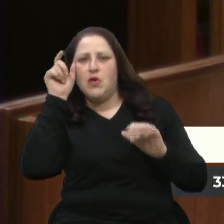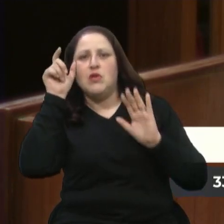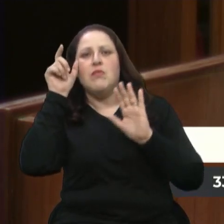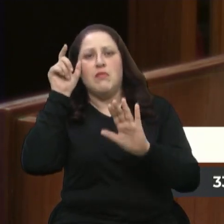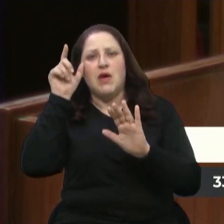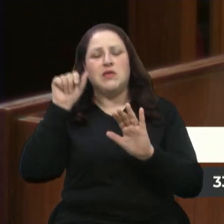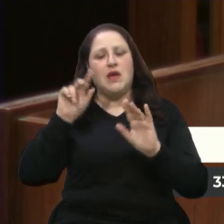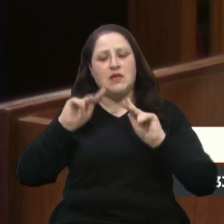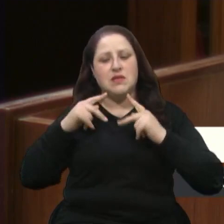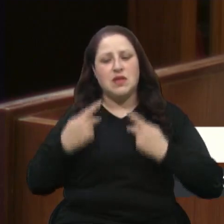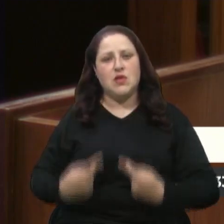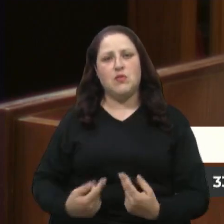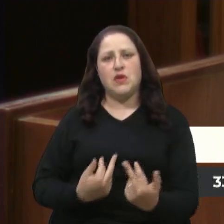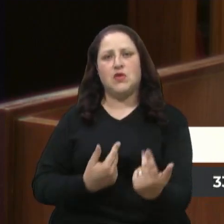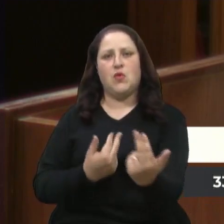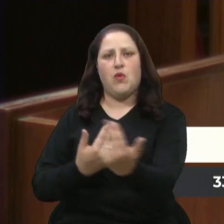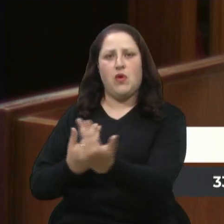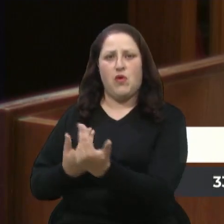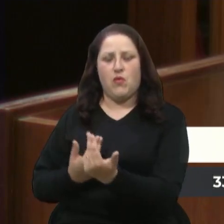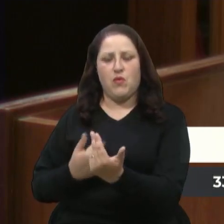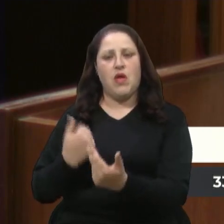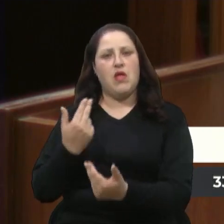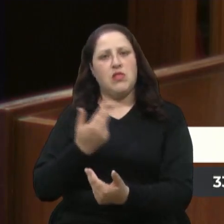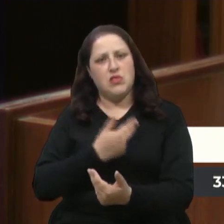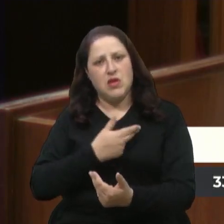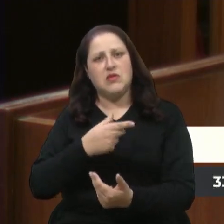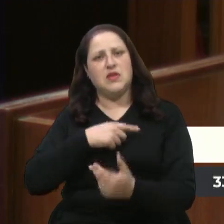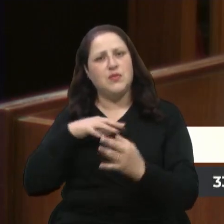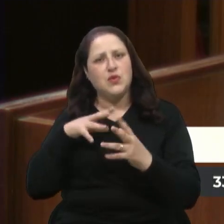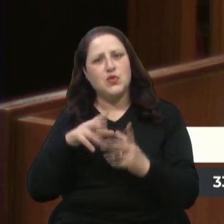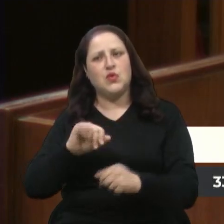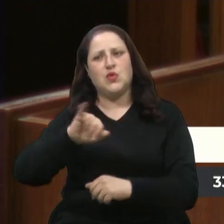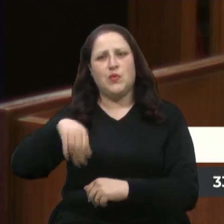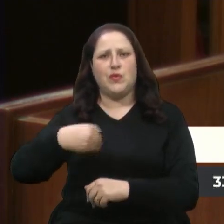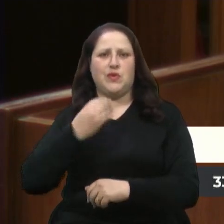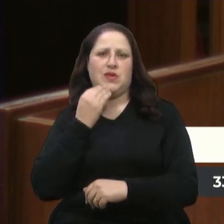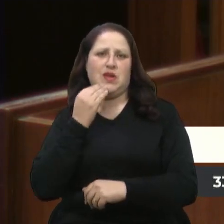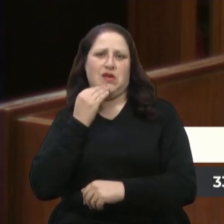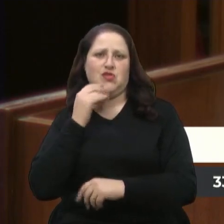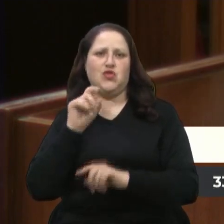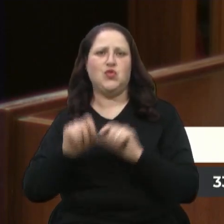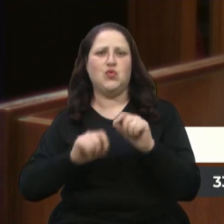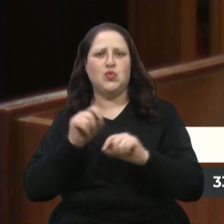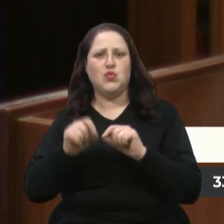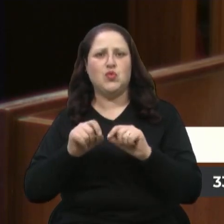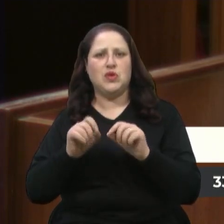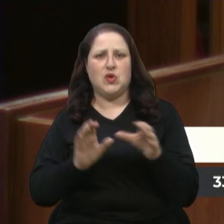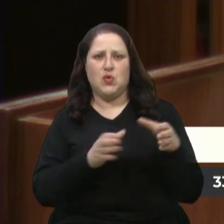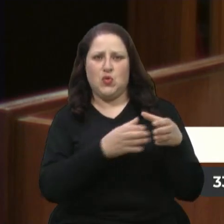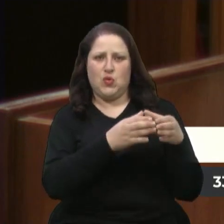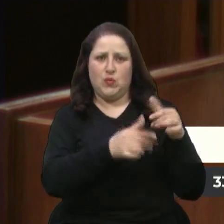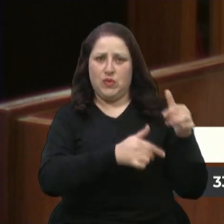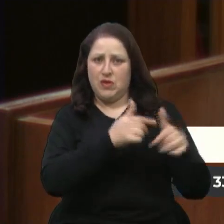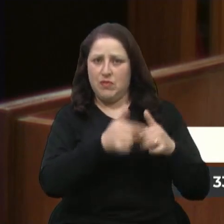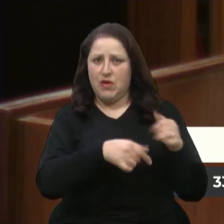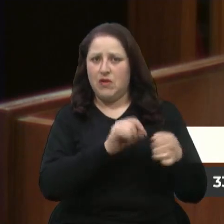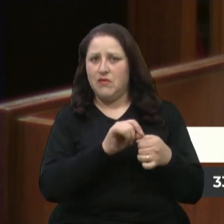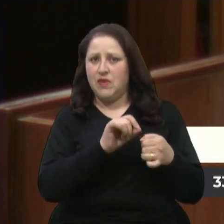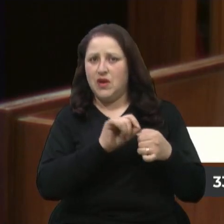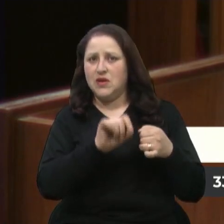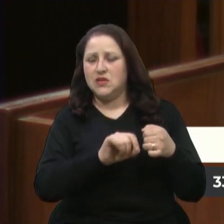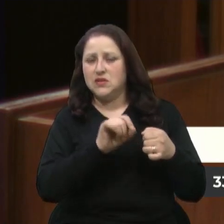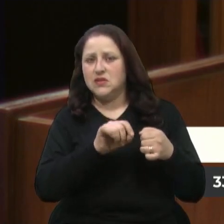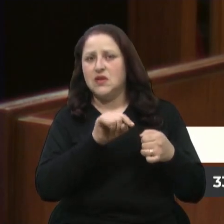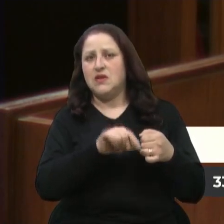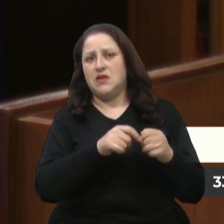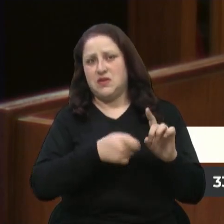nós. Então, assim, todos nós temos uma oportunidade, e aí o que o comitê ele está fazendo, né?